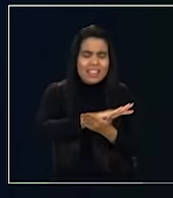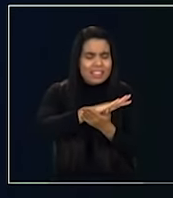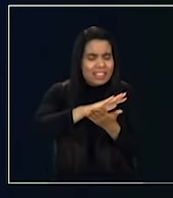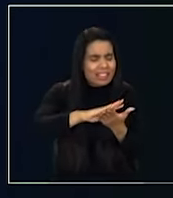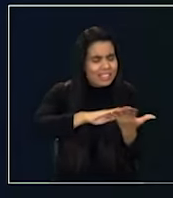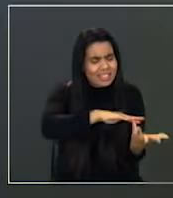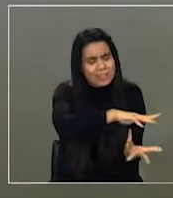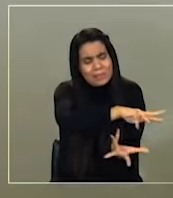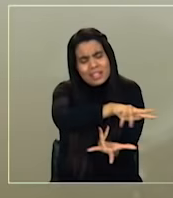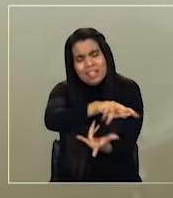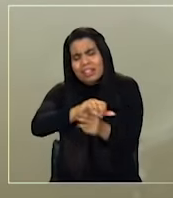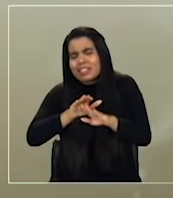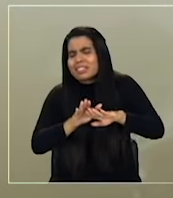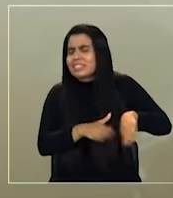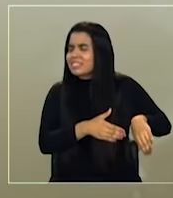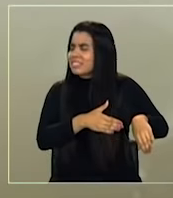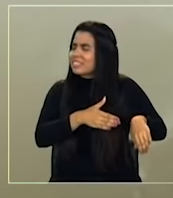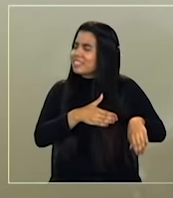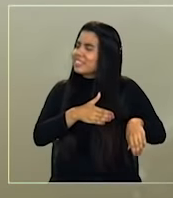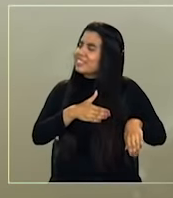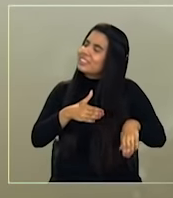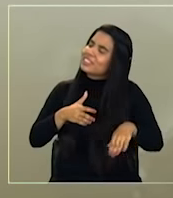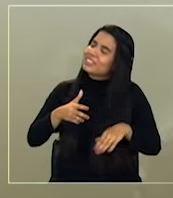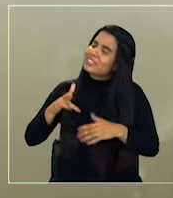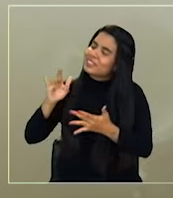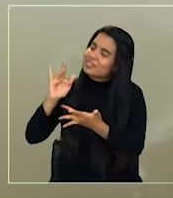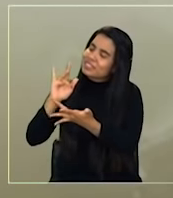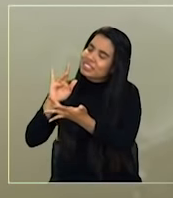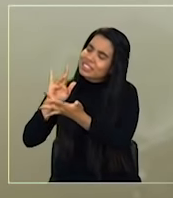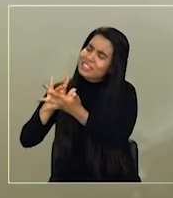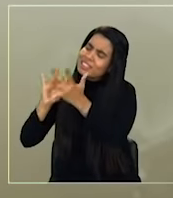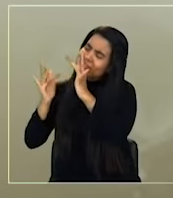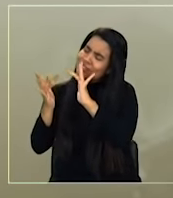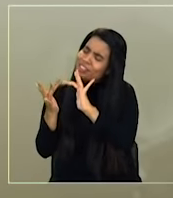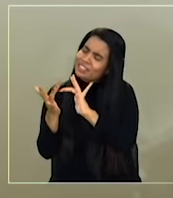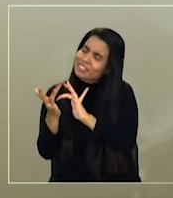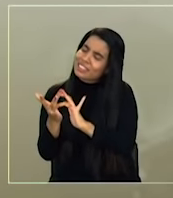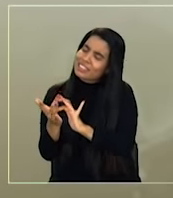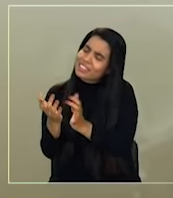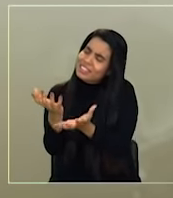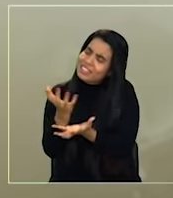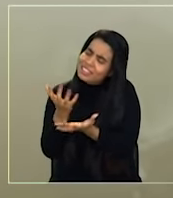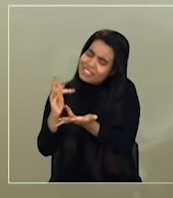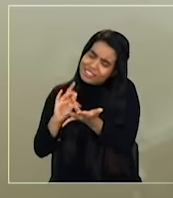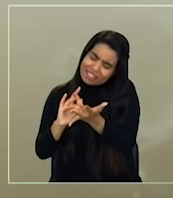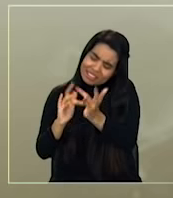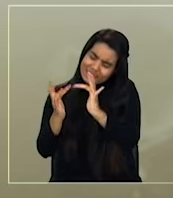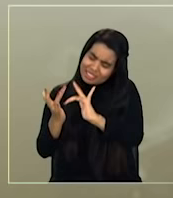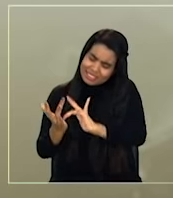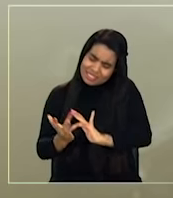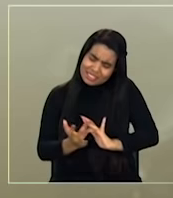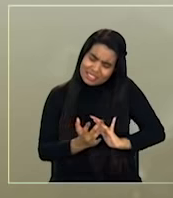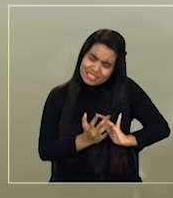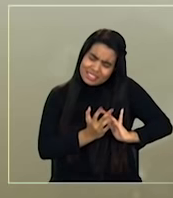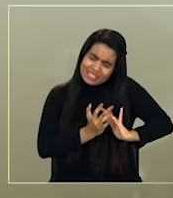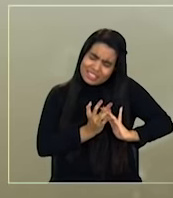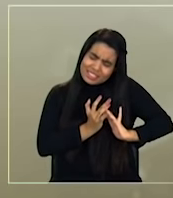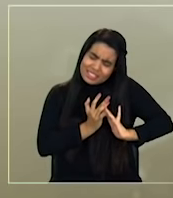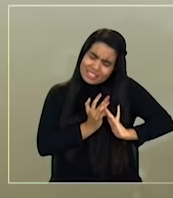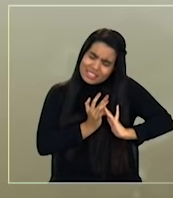mais, nada mais aqui. Eu só quero a Ti.